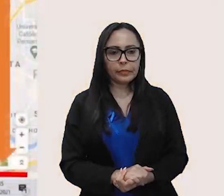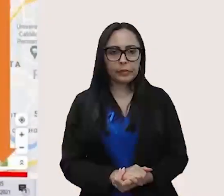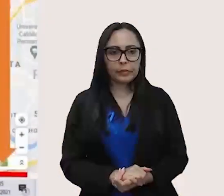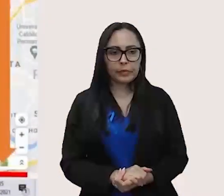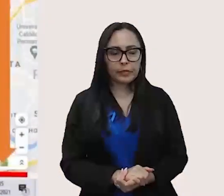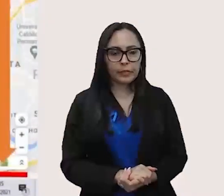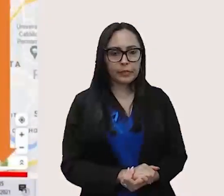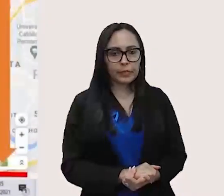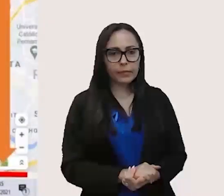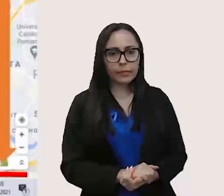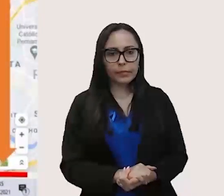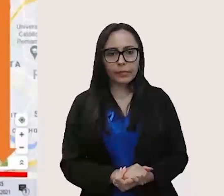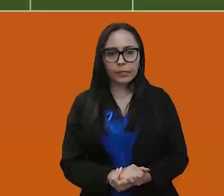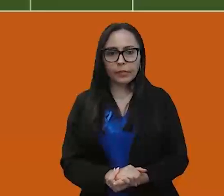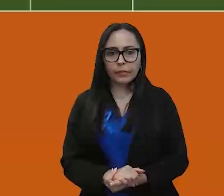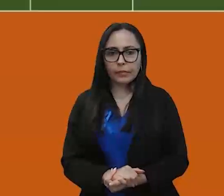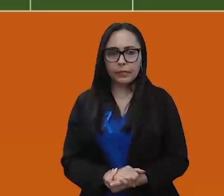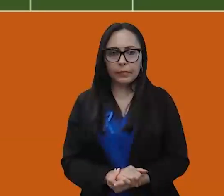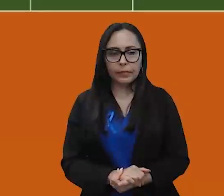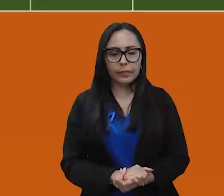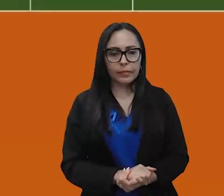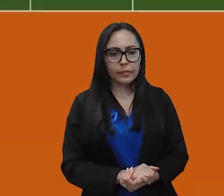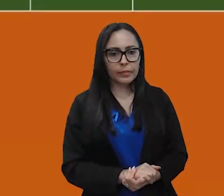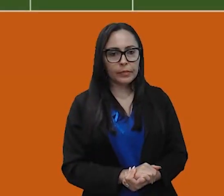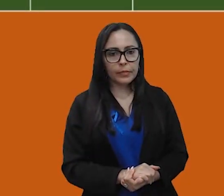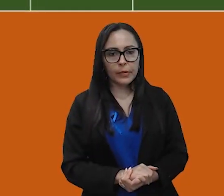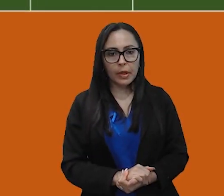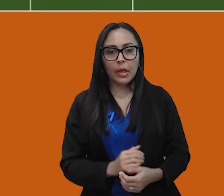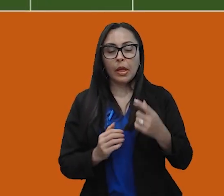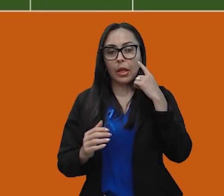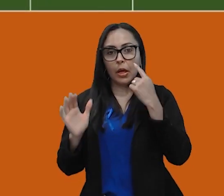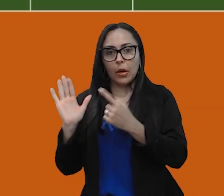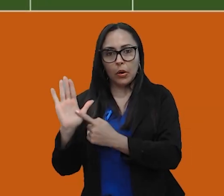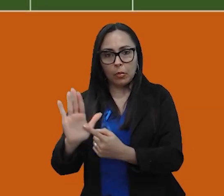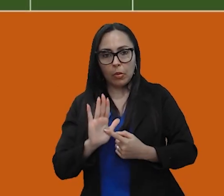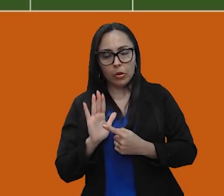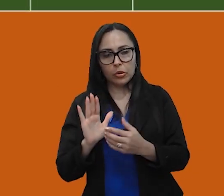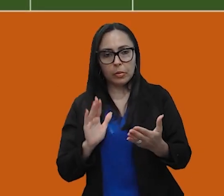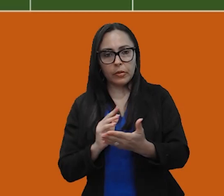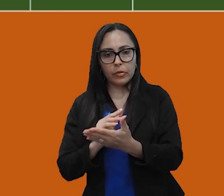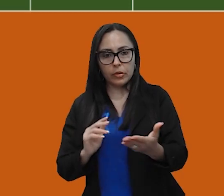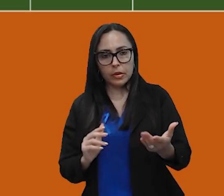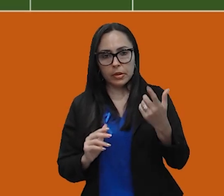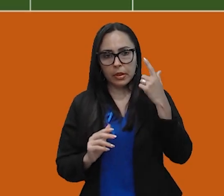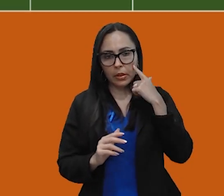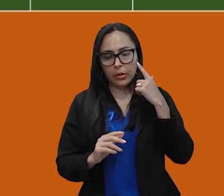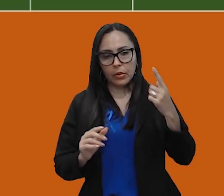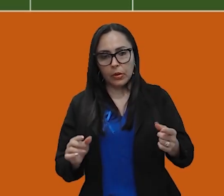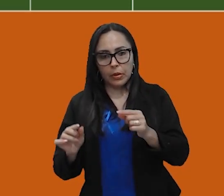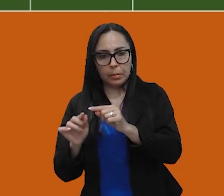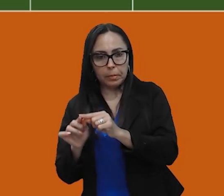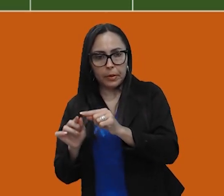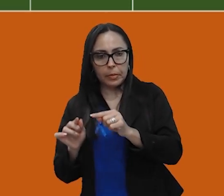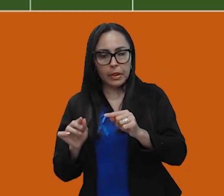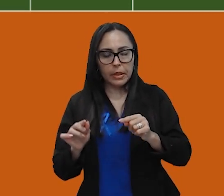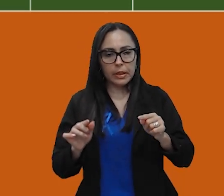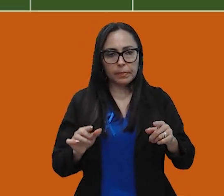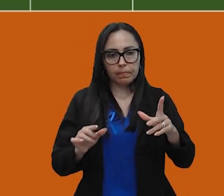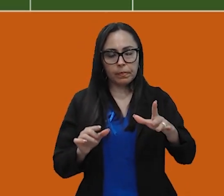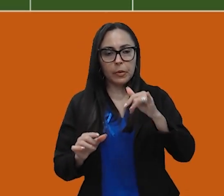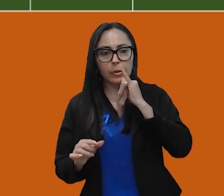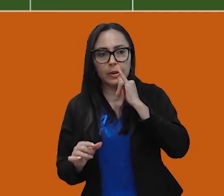aqui. Diante disso, eu trago para vocês aqui umas unidades de medida de comprimento. Por